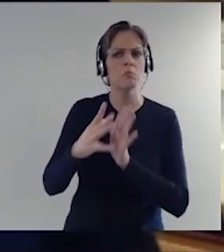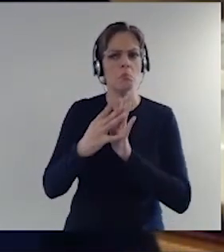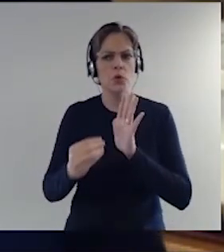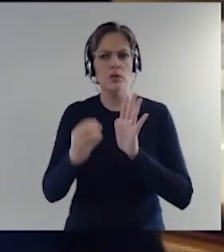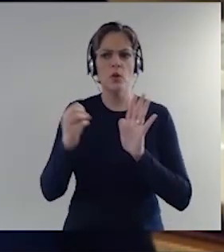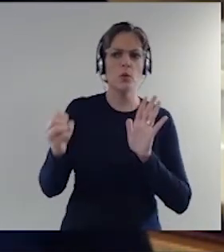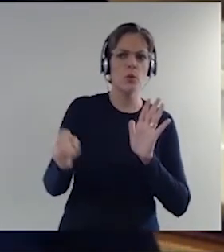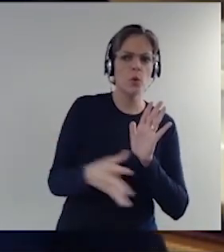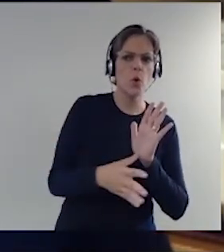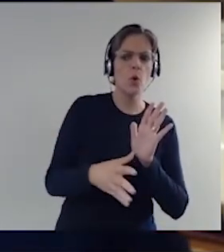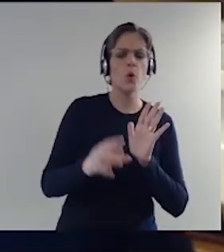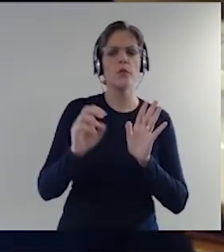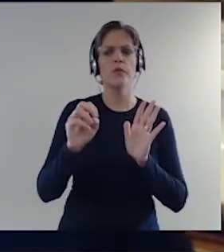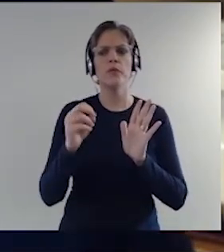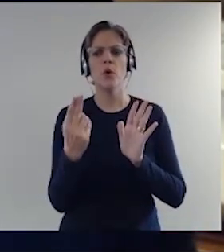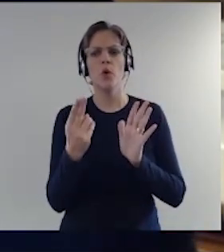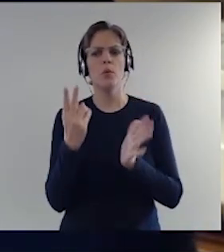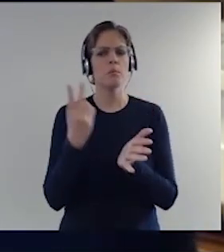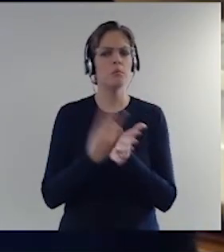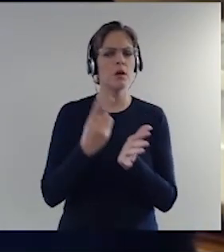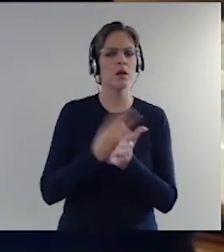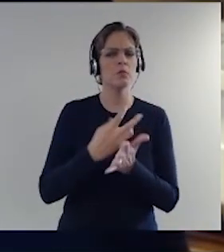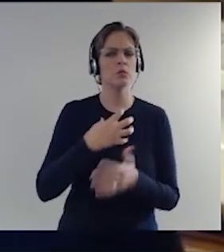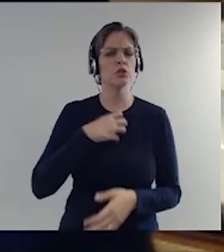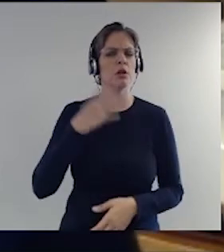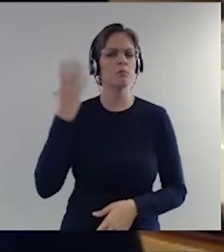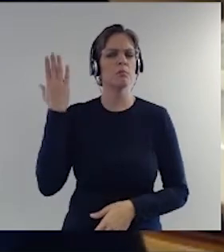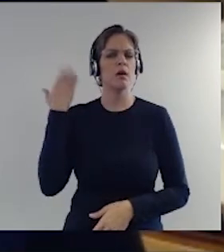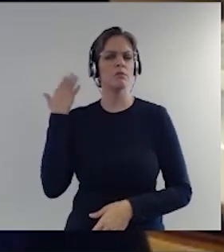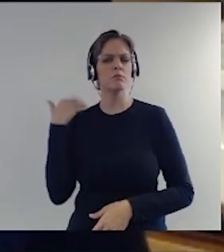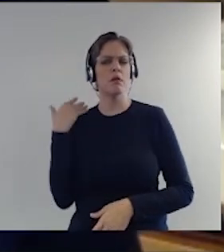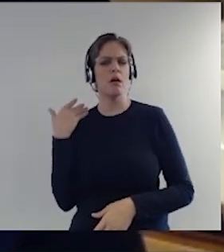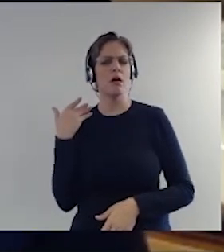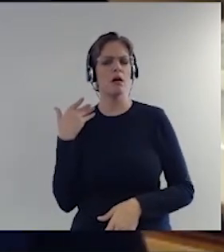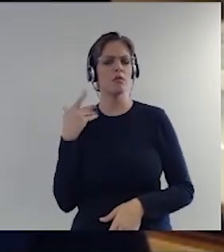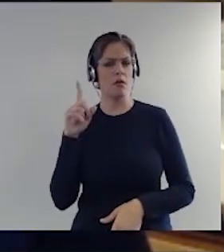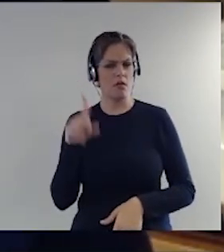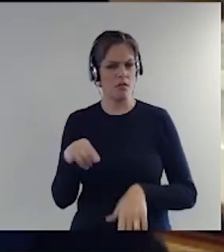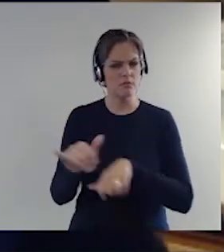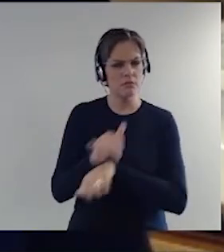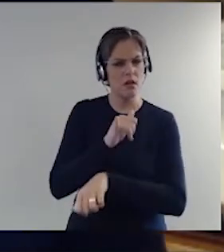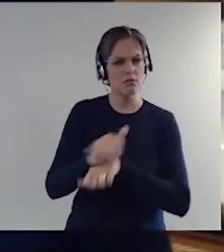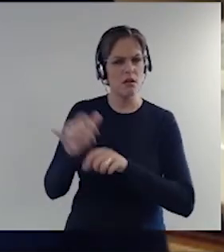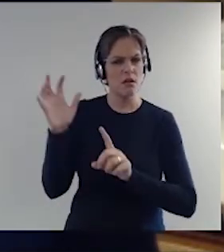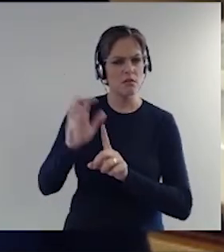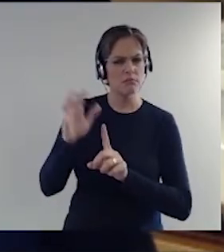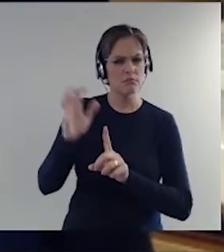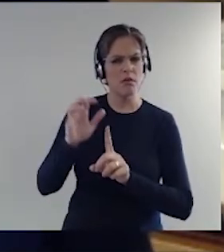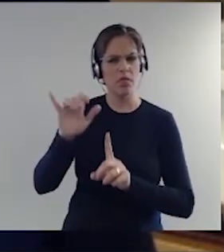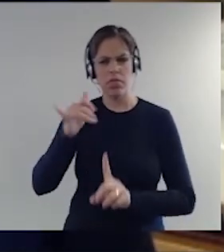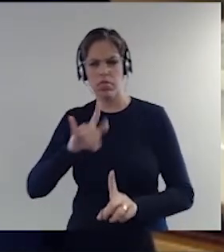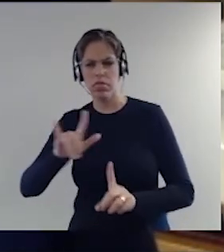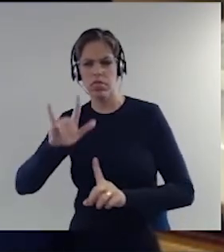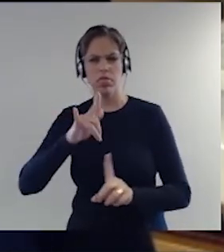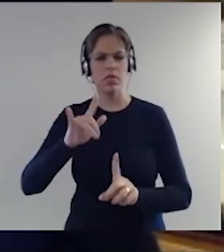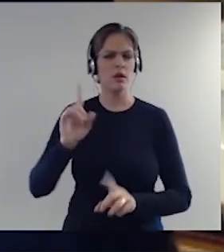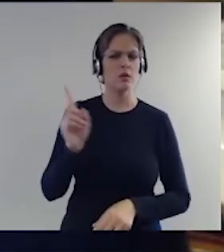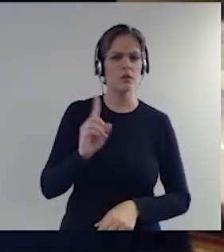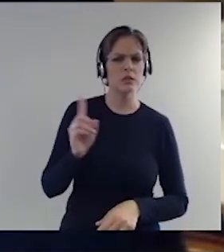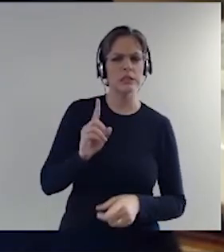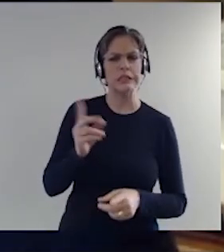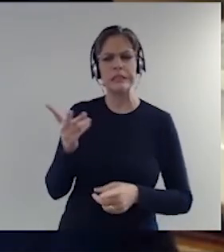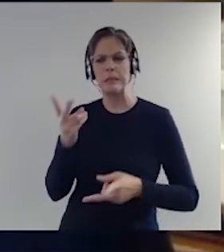novos usados para uma velha pretensão, e que, então, desses novos modelos, nós podemos aprender, né,